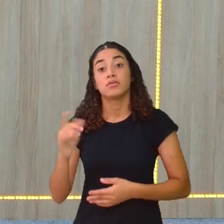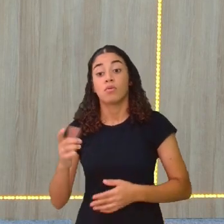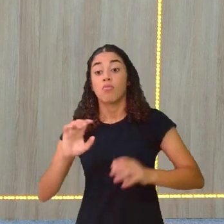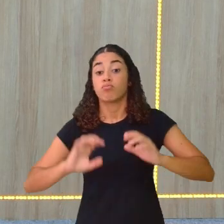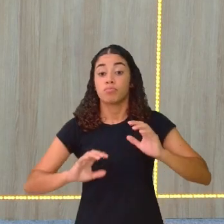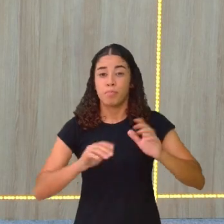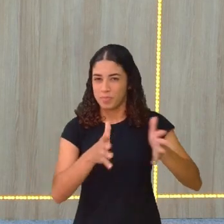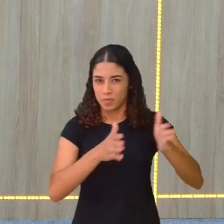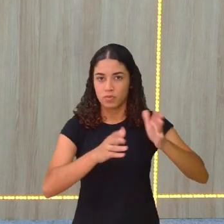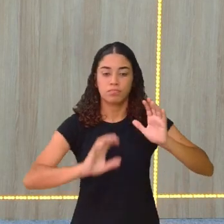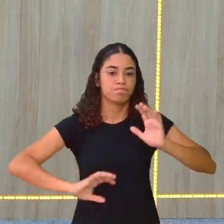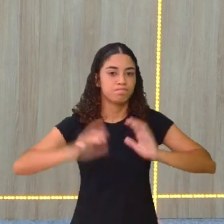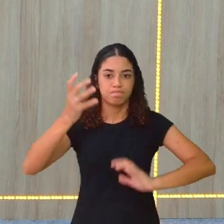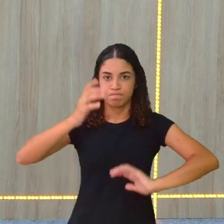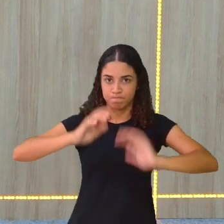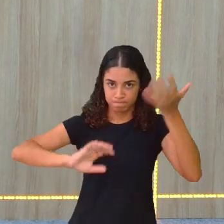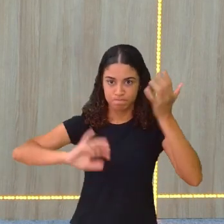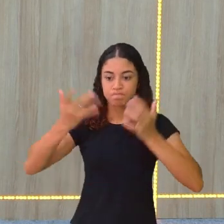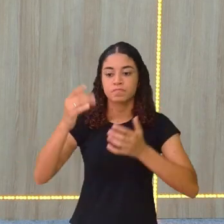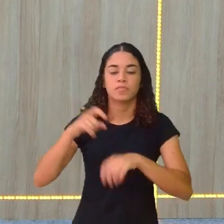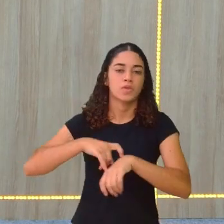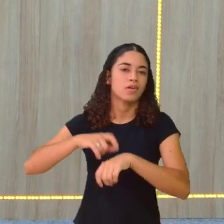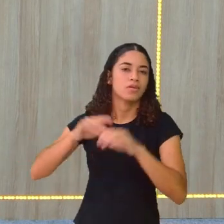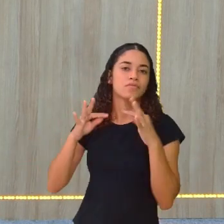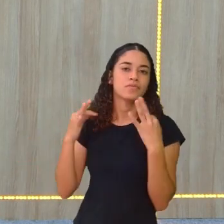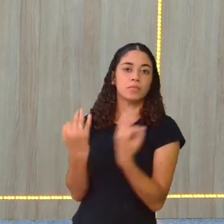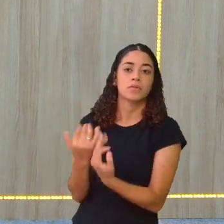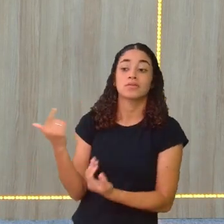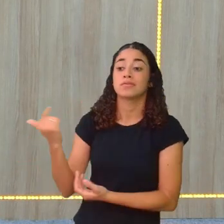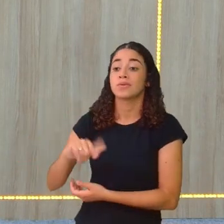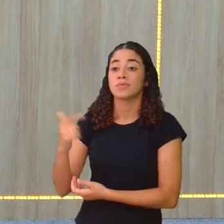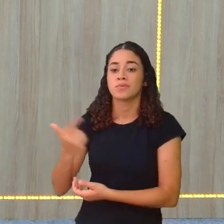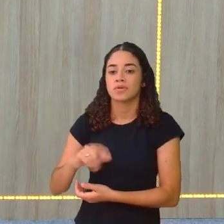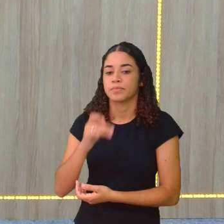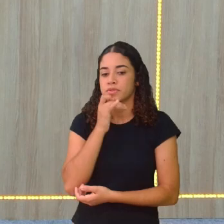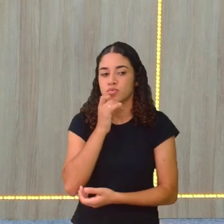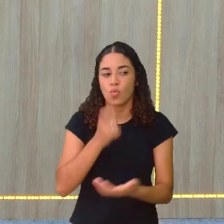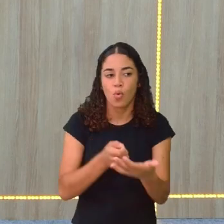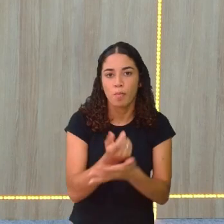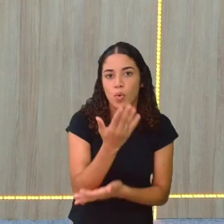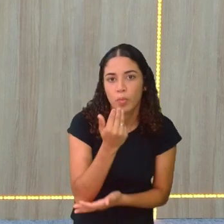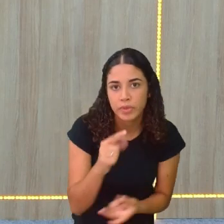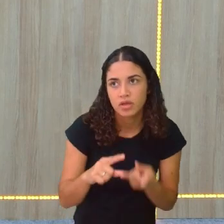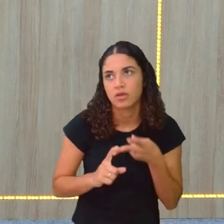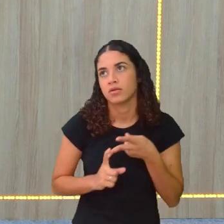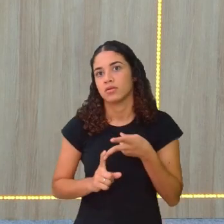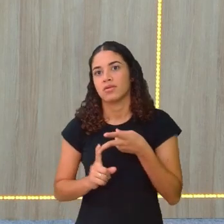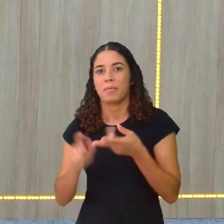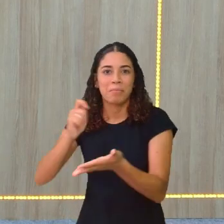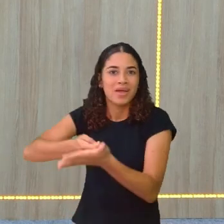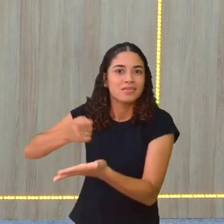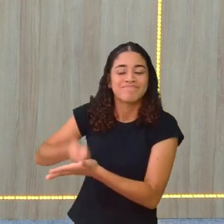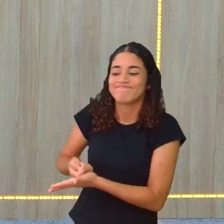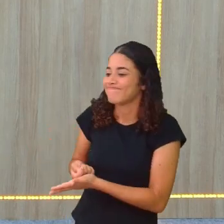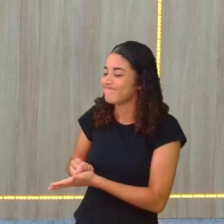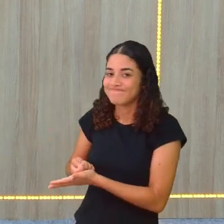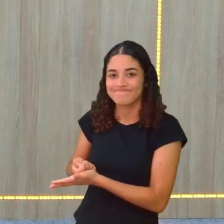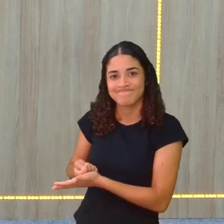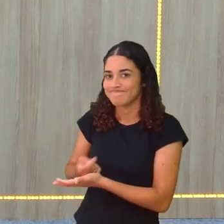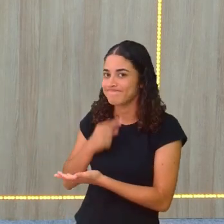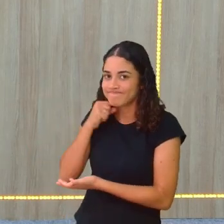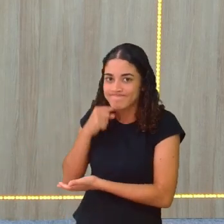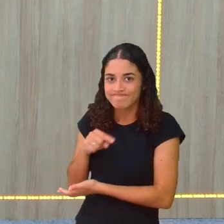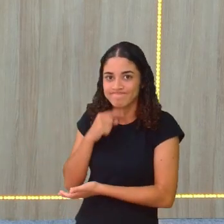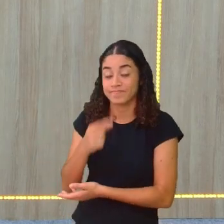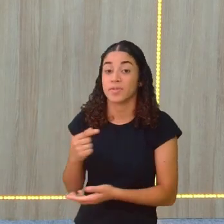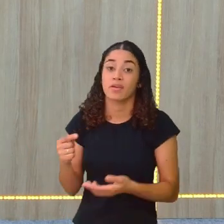aquele período, que era quando a família não tinha como se sustentar, os pais muitas vezes entregavam as filhas,